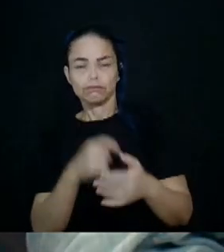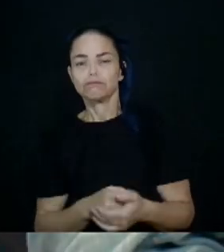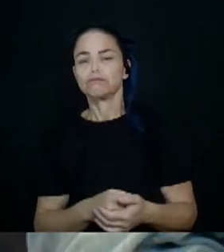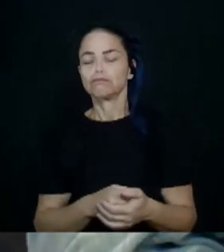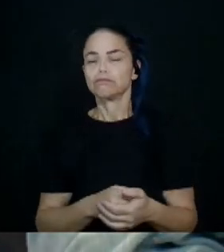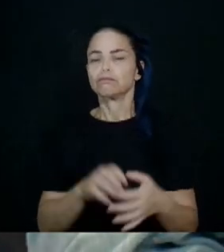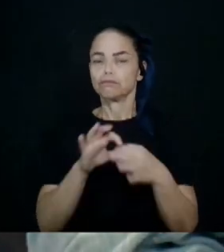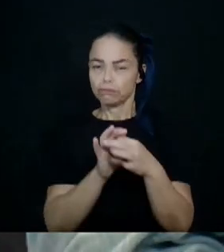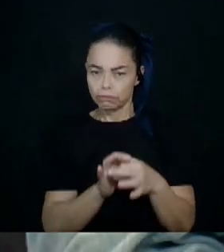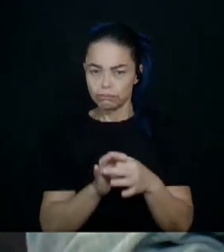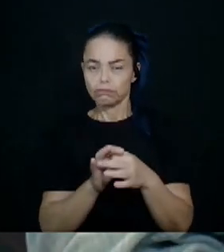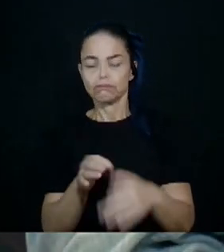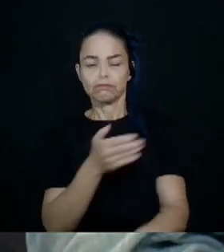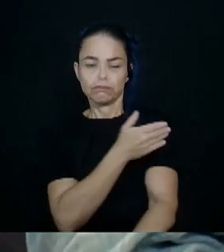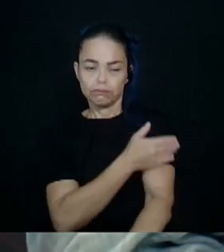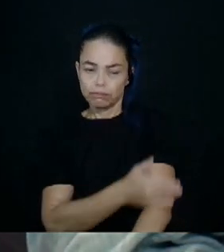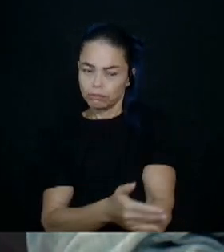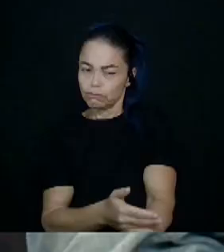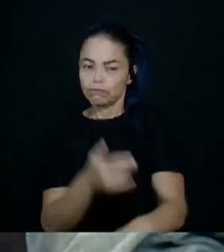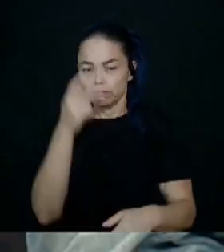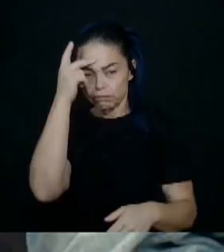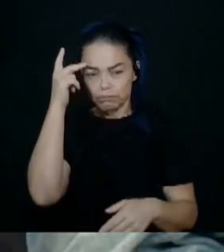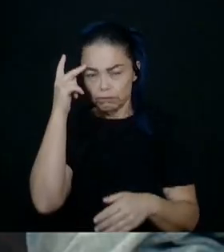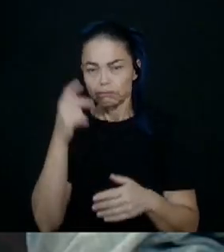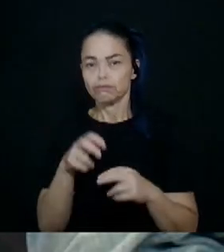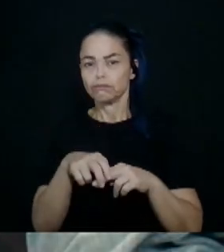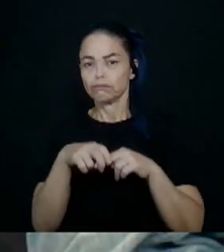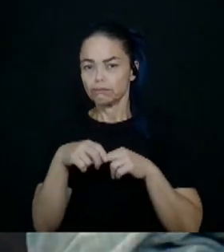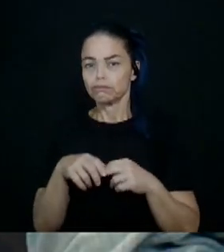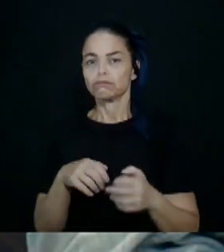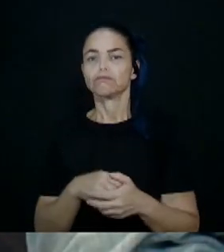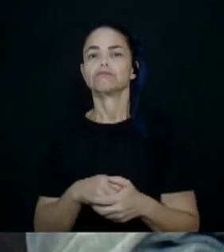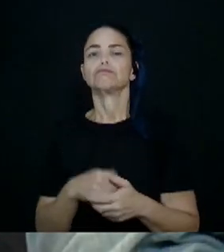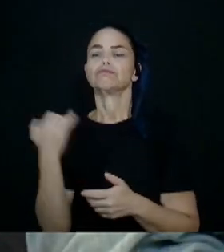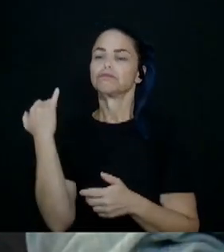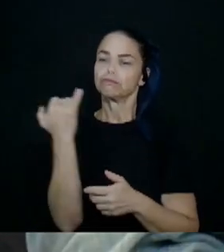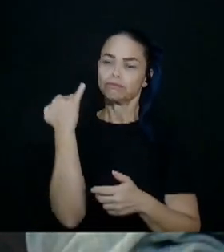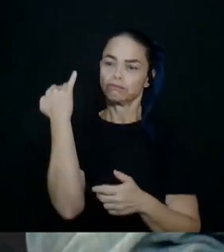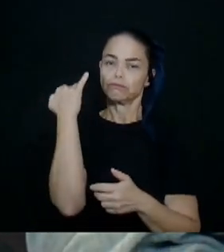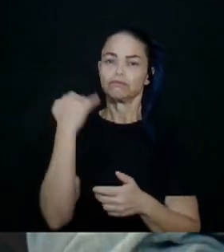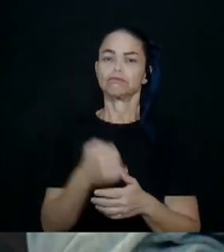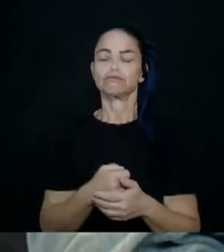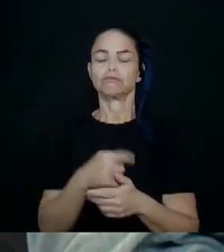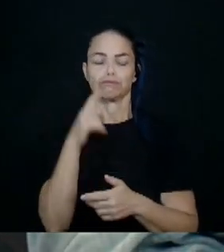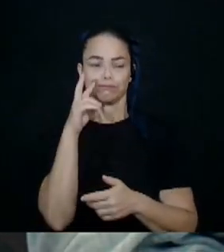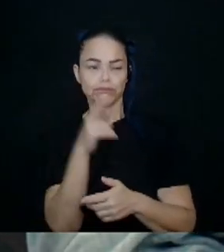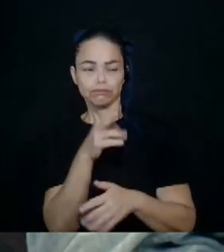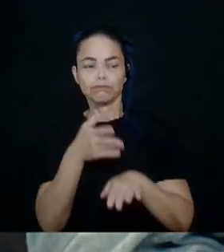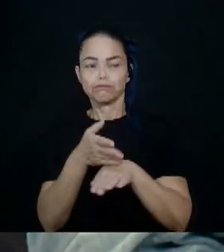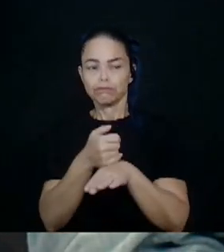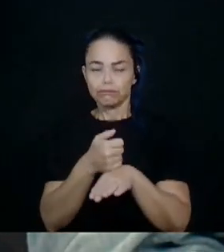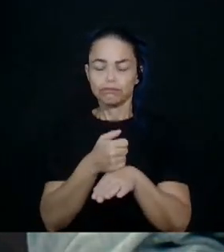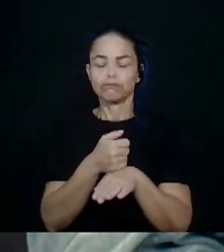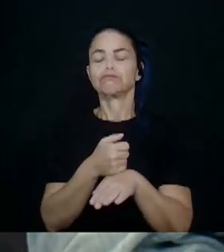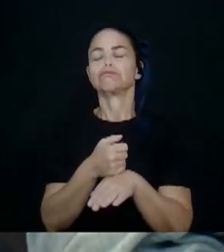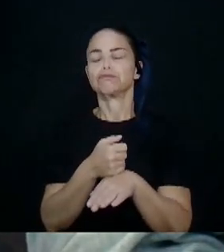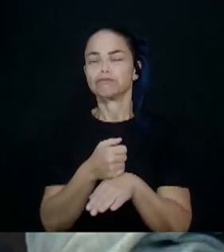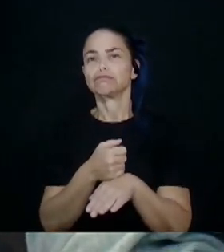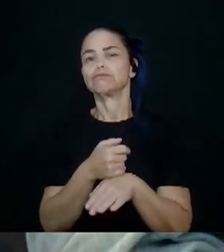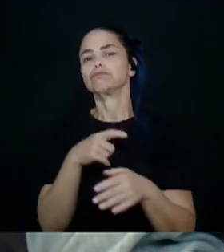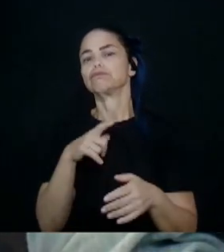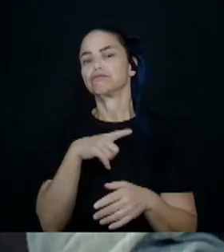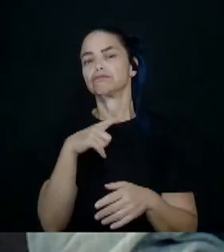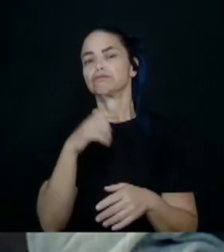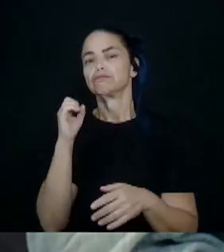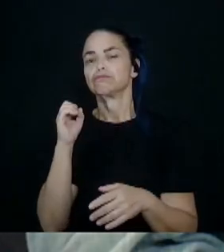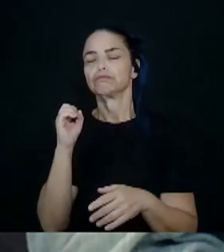ao comportamento das pessoas, né? Por isso que é importante, né, checar, né, as checagens. Então, tanto para quem tá saindo de